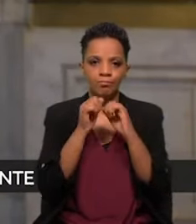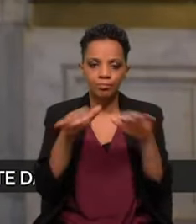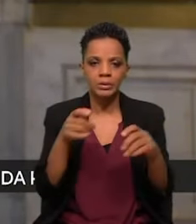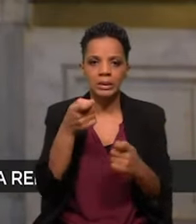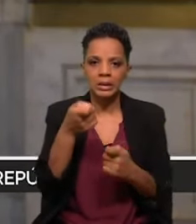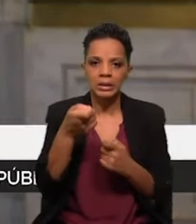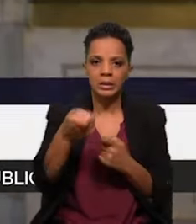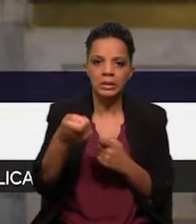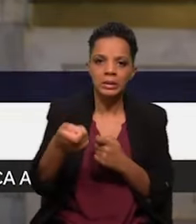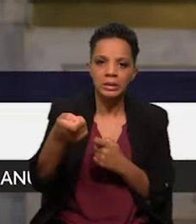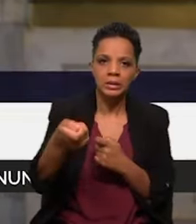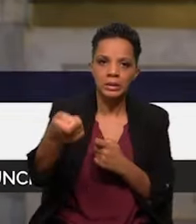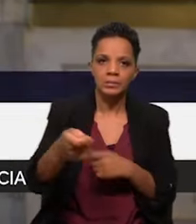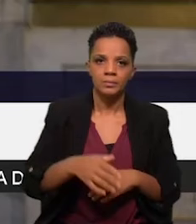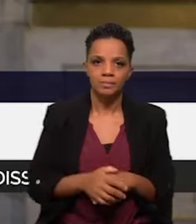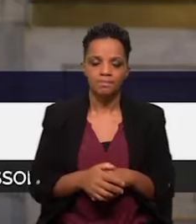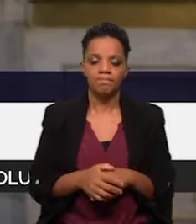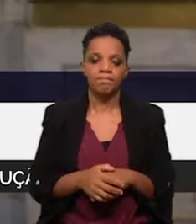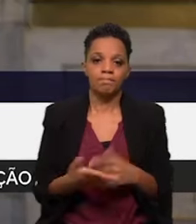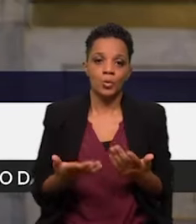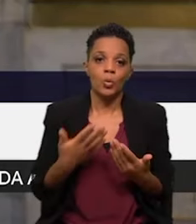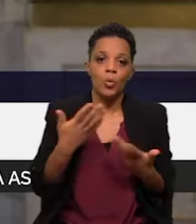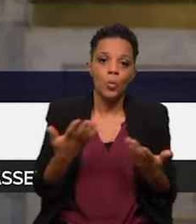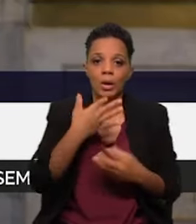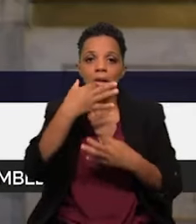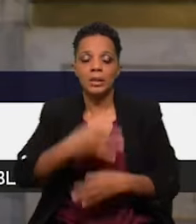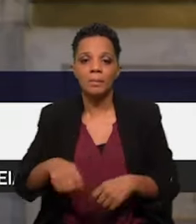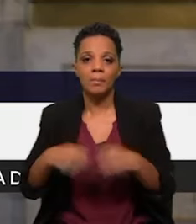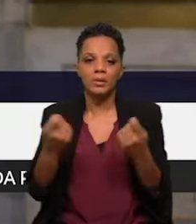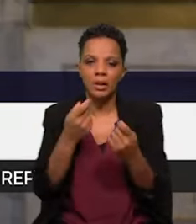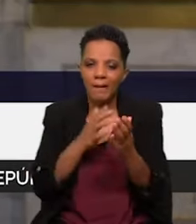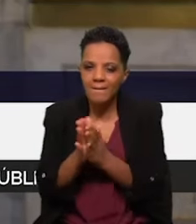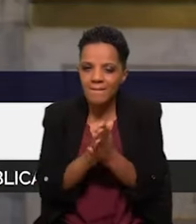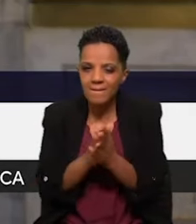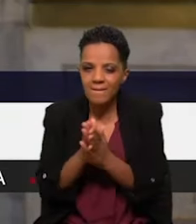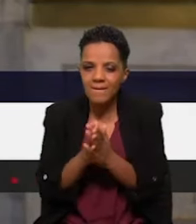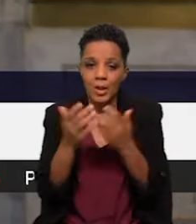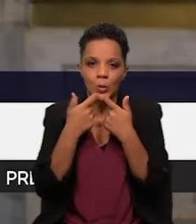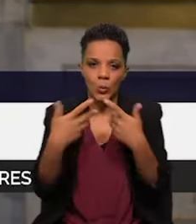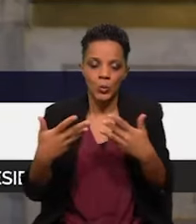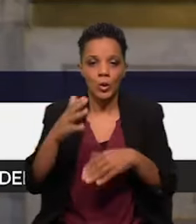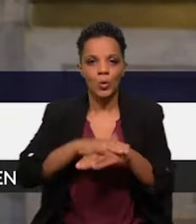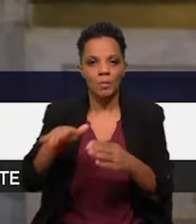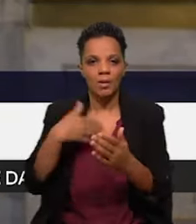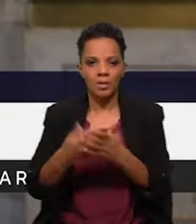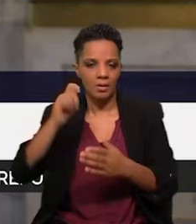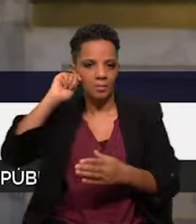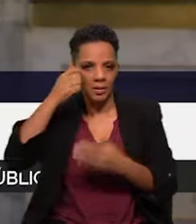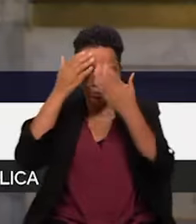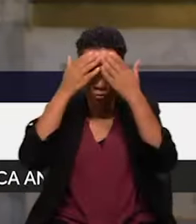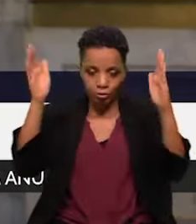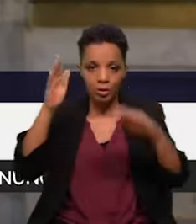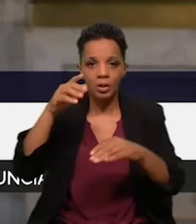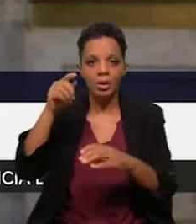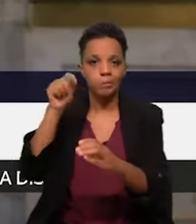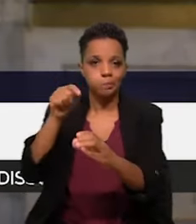conta-gotas, quer queiramos acreditar na versão de que há partidos oportunistas que se vão aproveitar de tudo isto para minar a democracia por